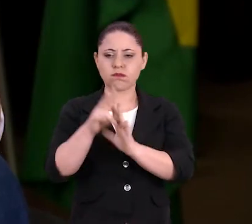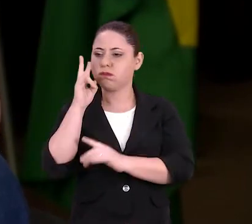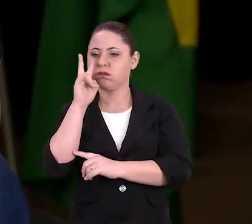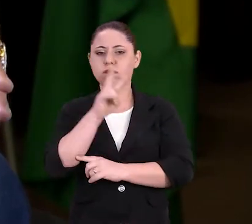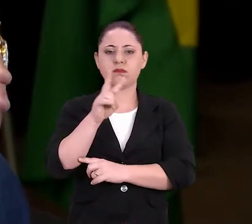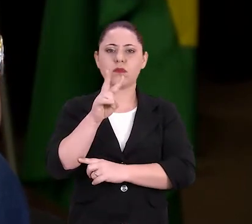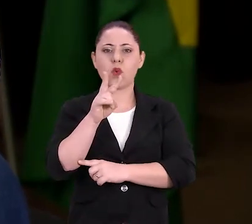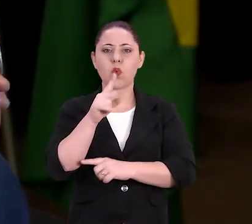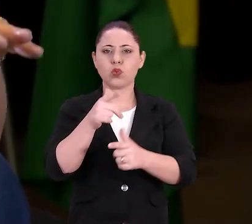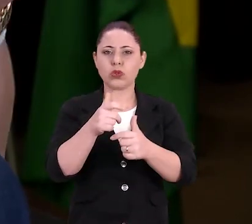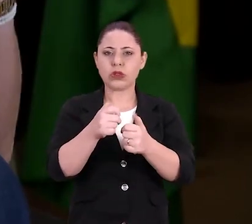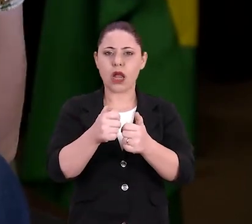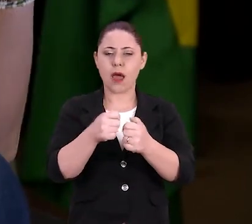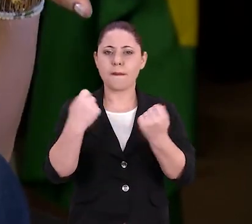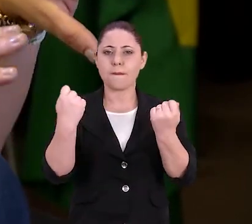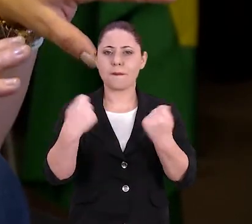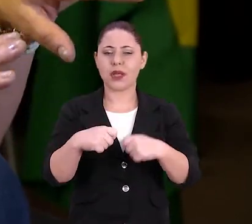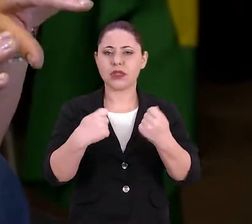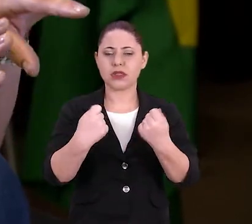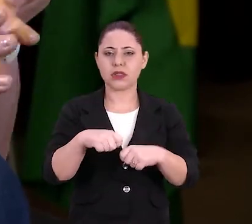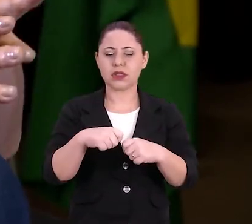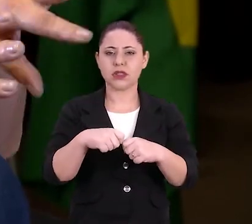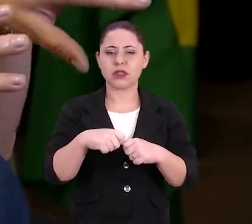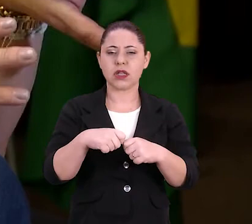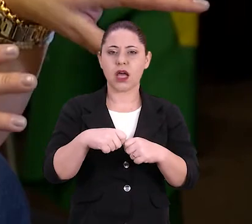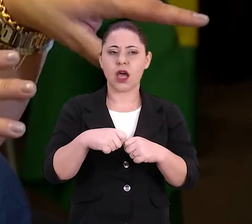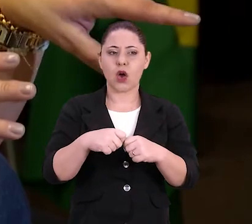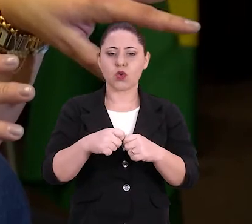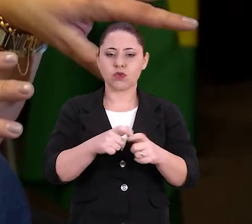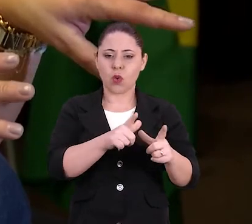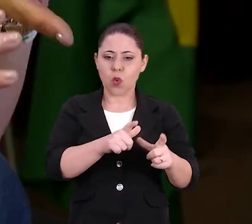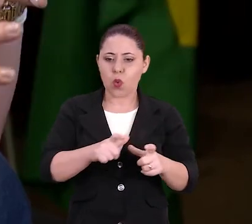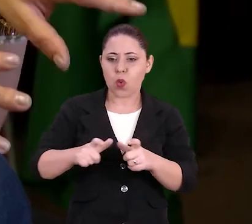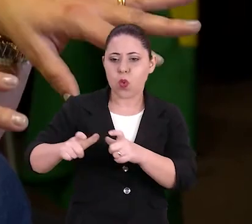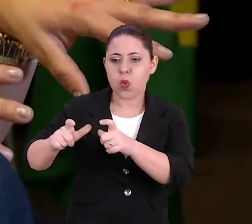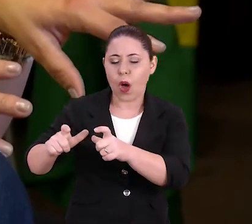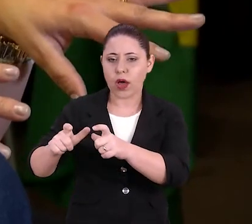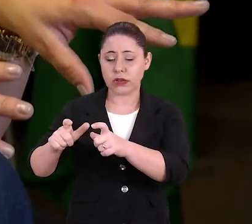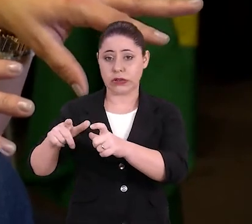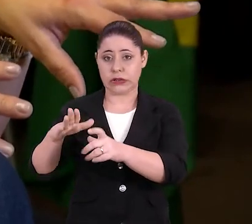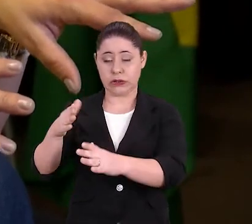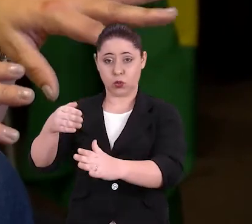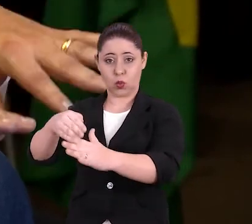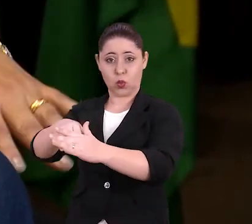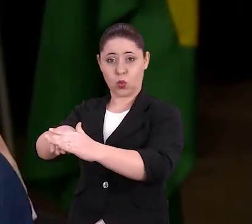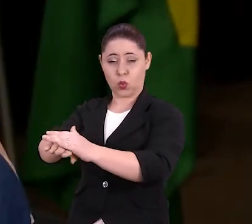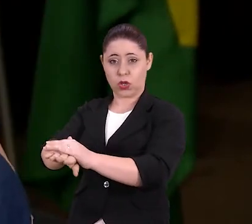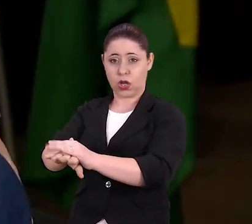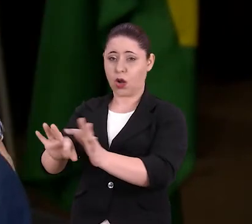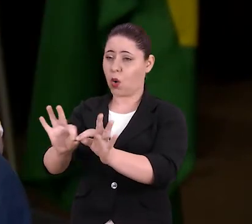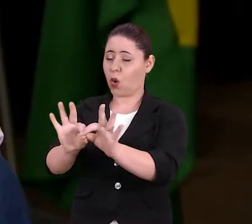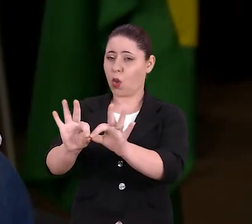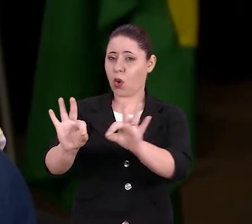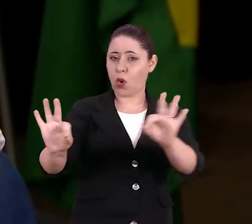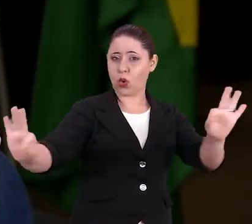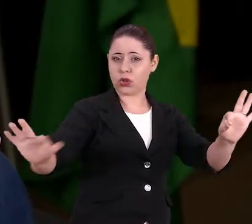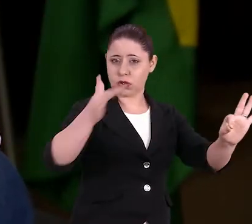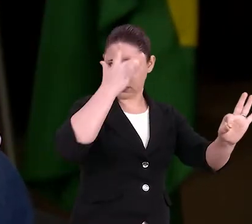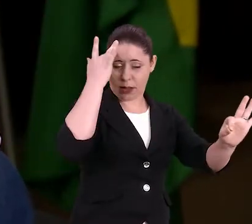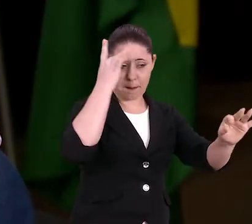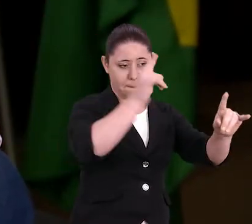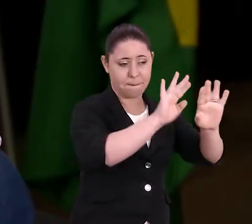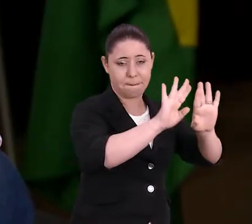os celulares precisam ficar condicionados em um local dentro da sessão eleitoral, distante